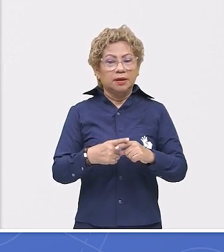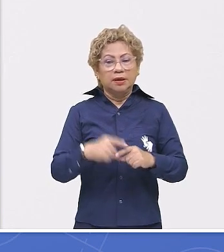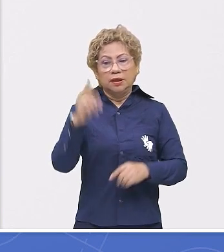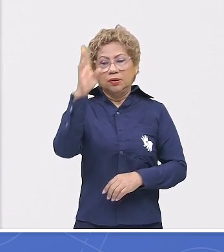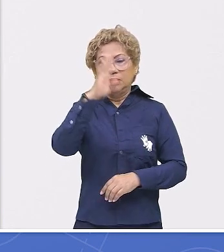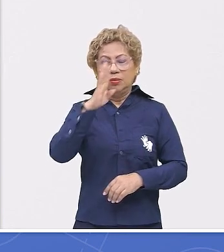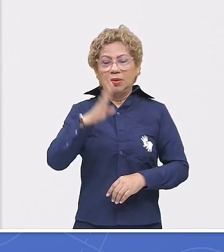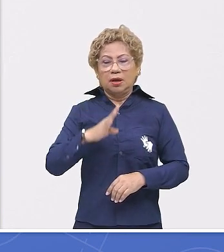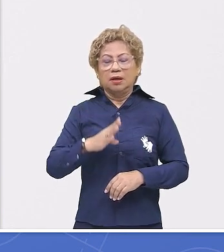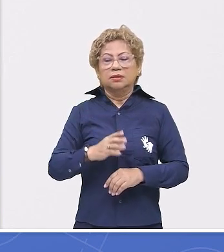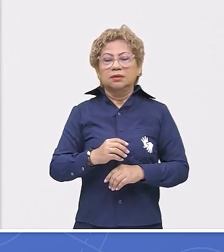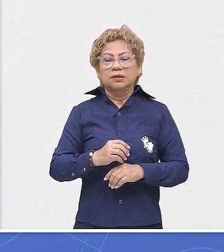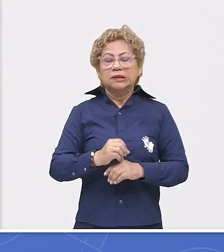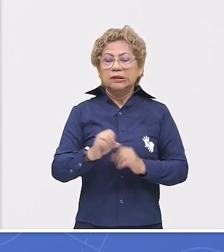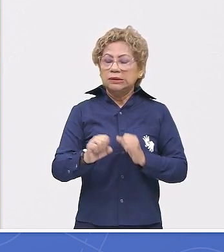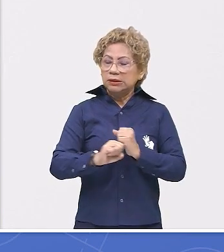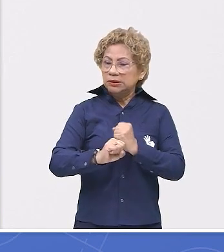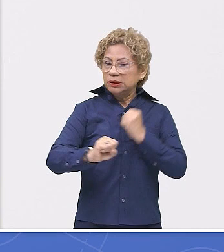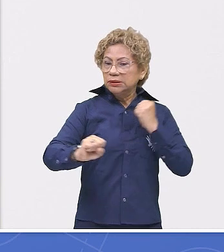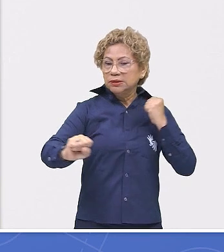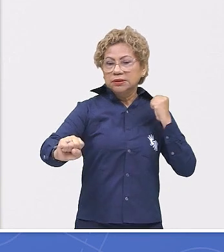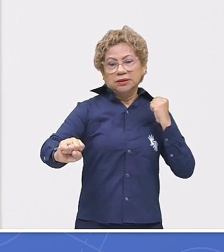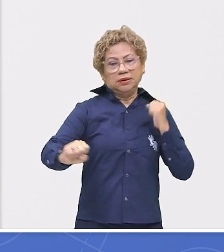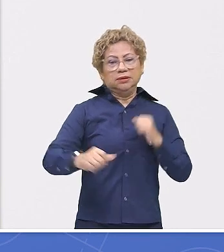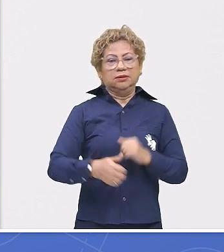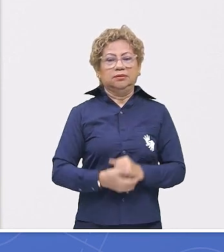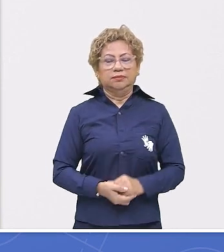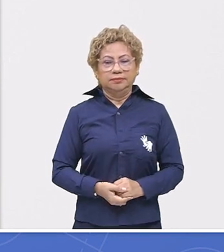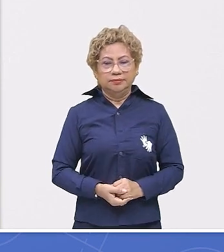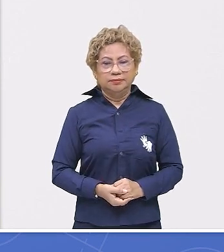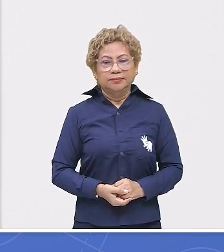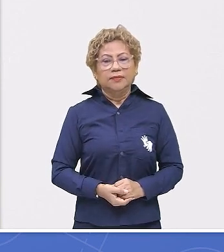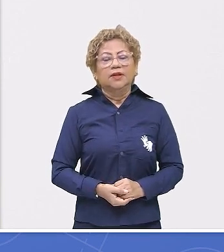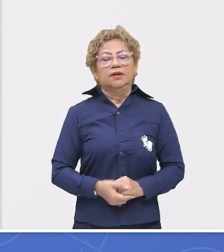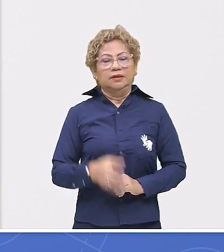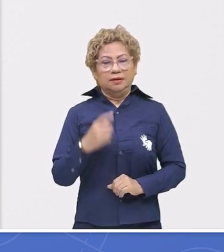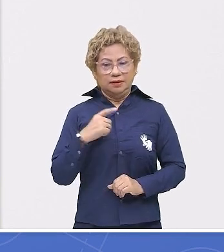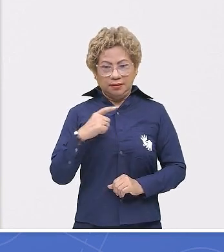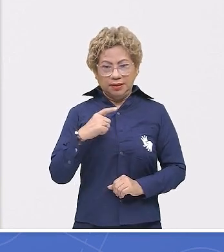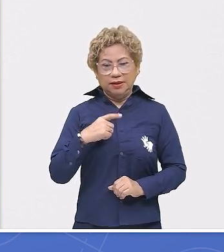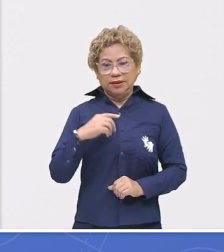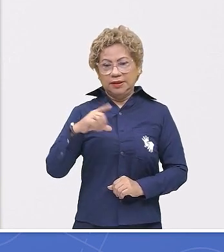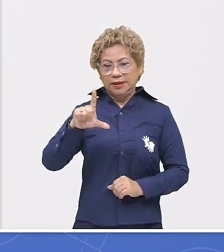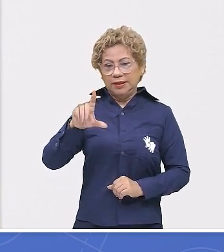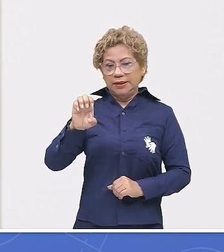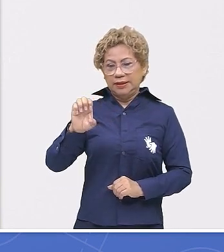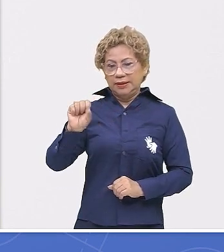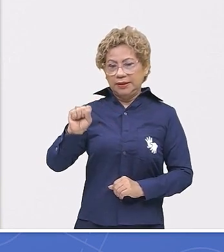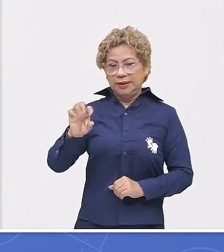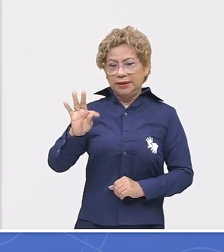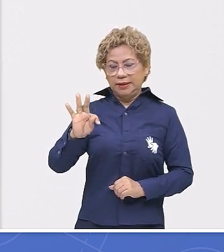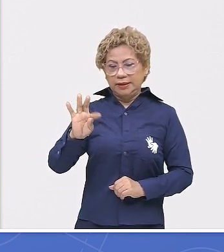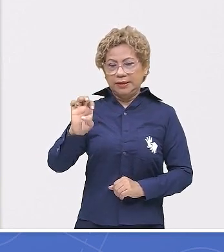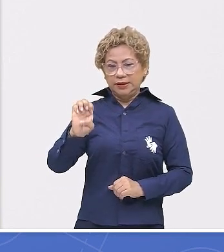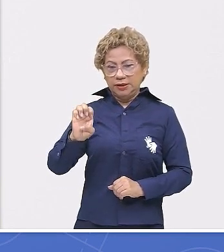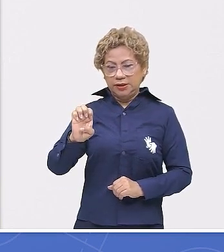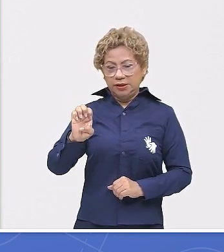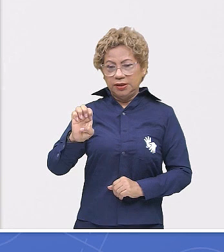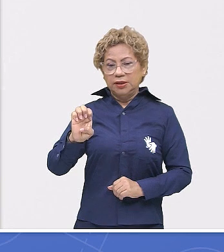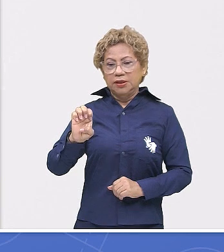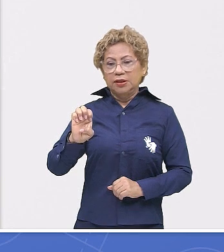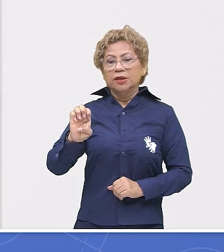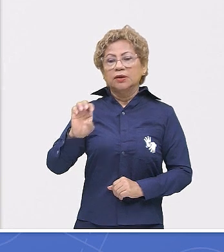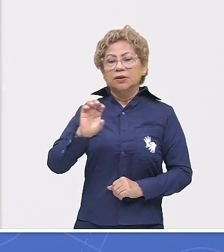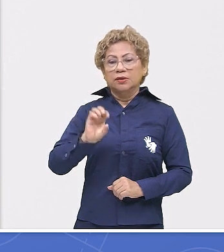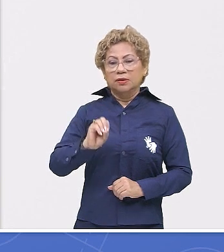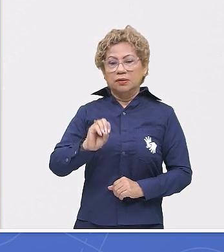tá? Então, ele é extenso de onde para onde? De leste para oeste ou vice-versa,